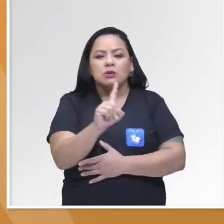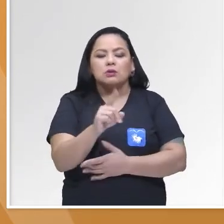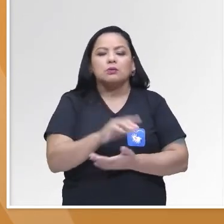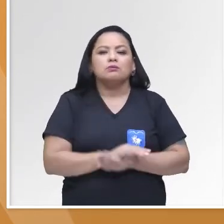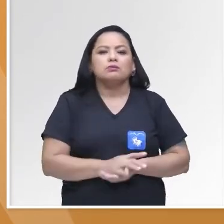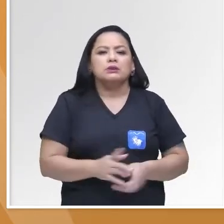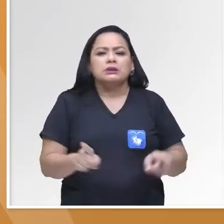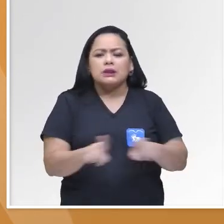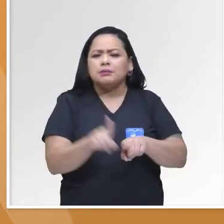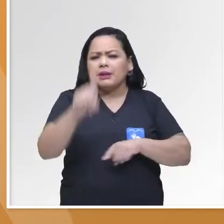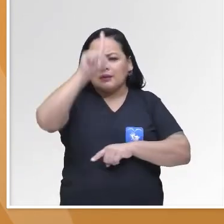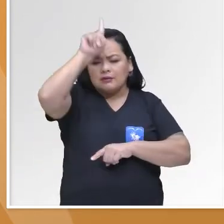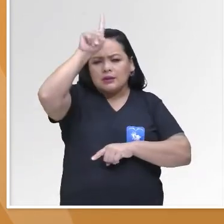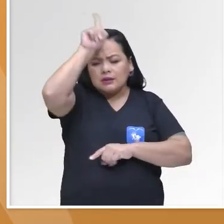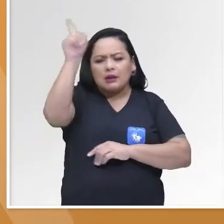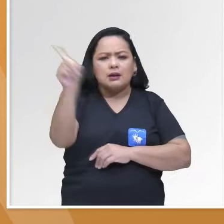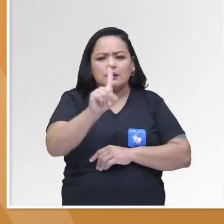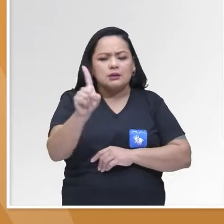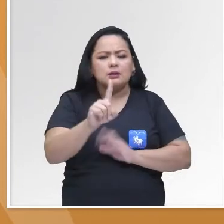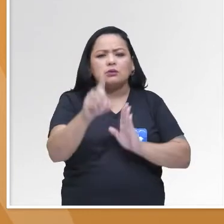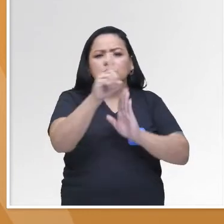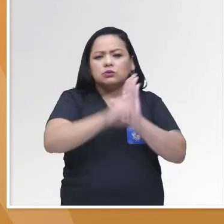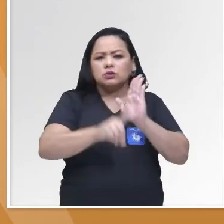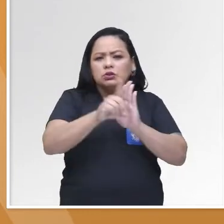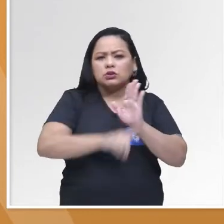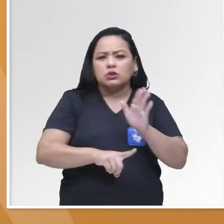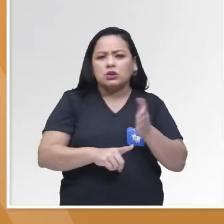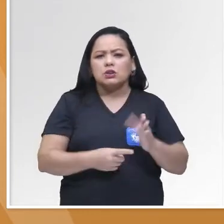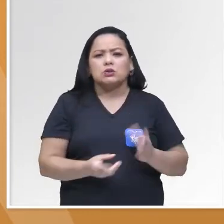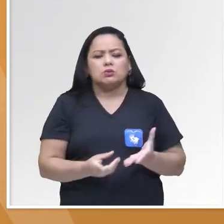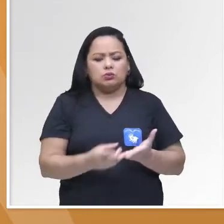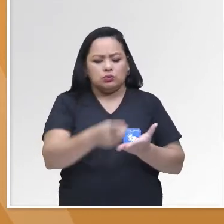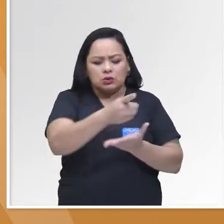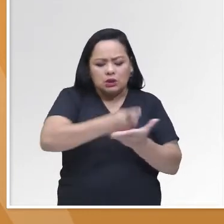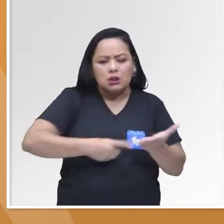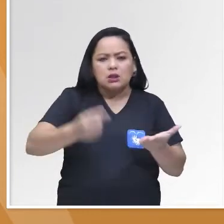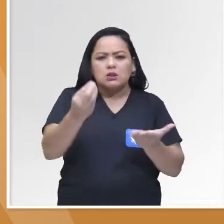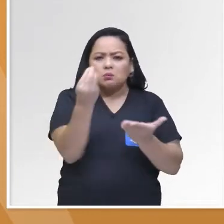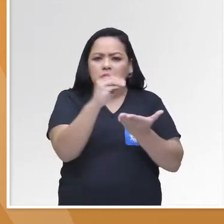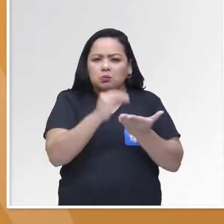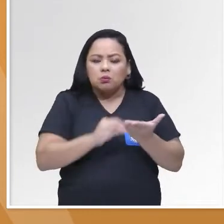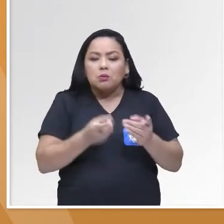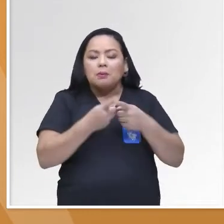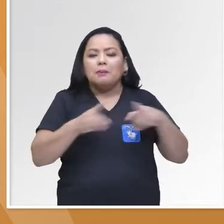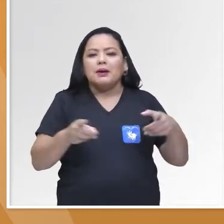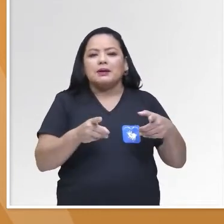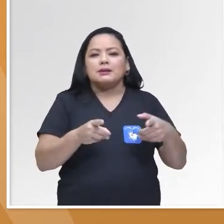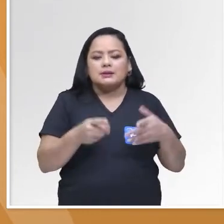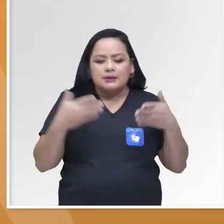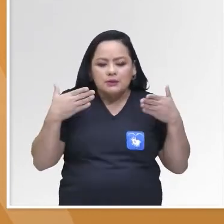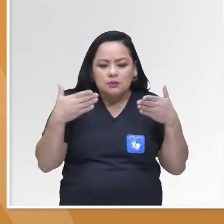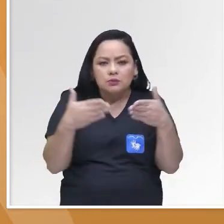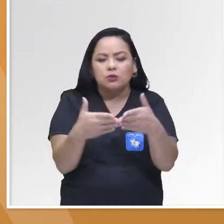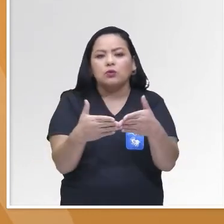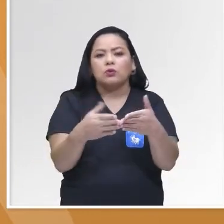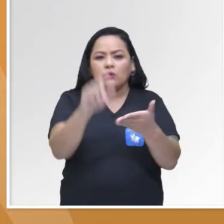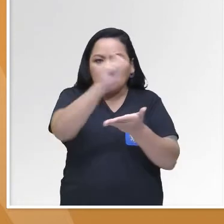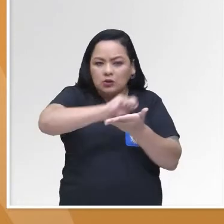nem inventou direitos em seus artigos, mas se limitou a